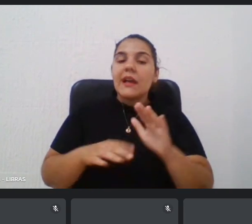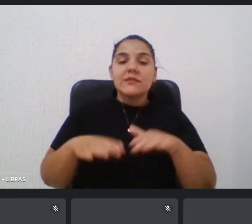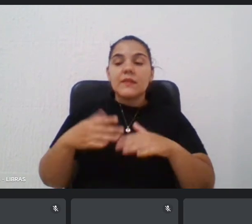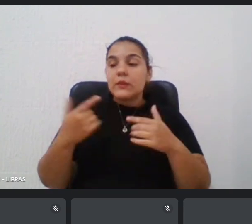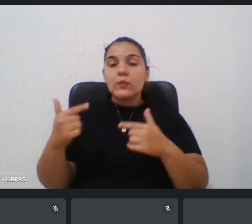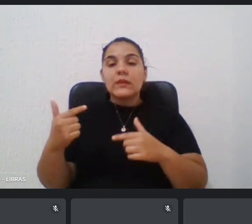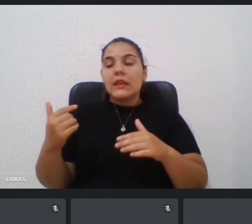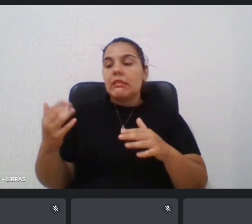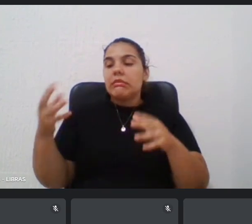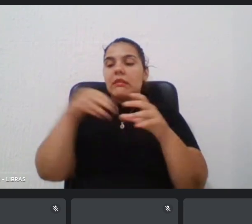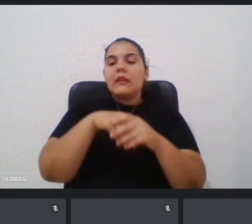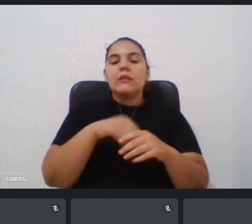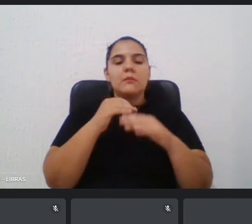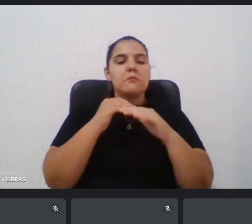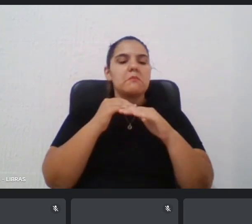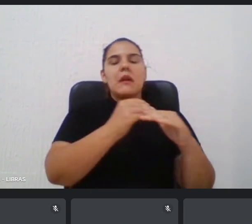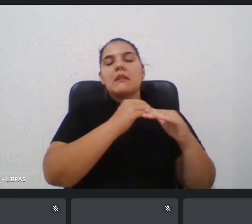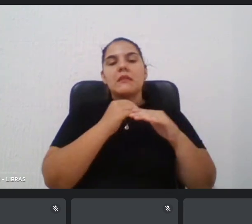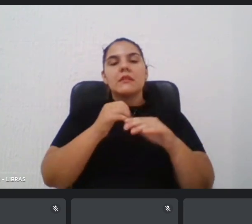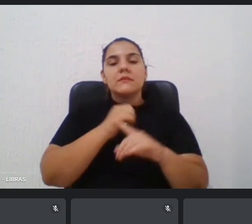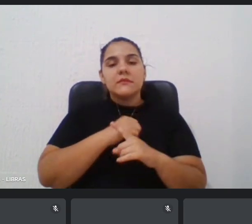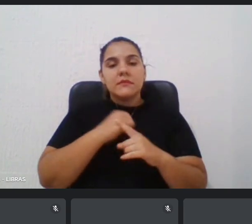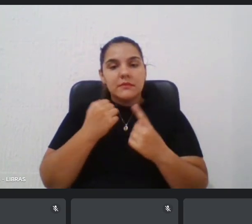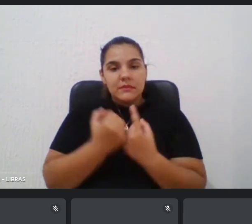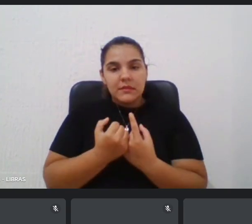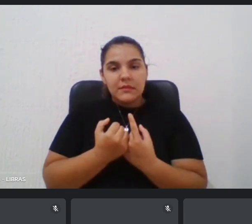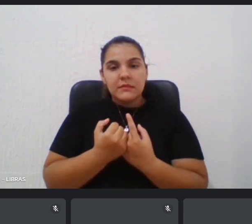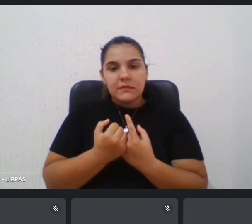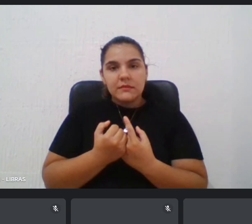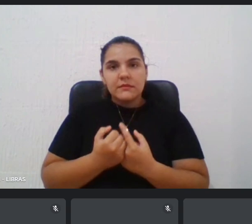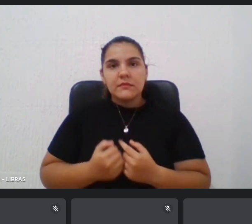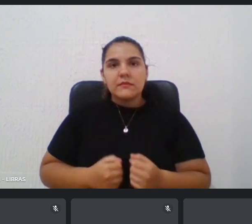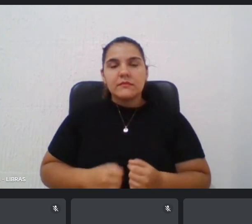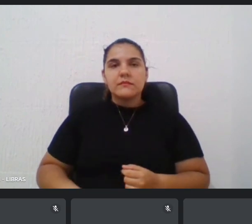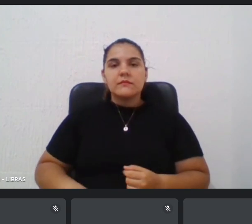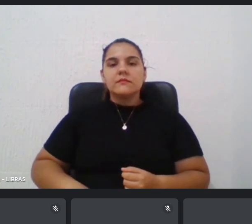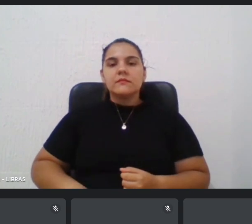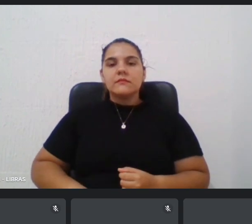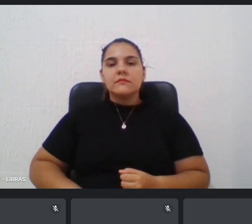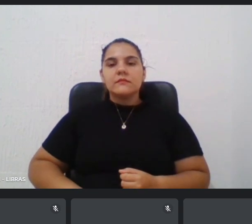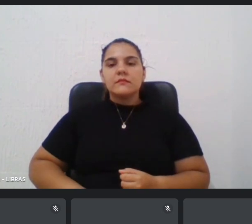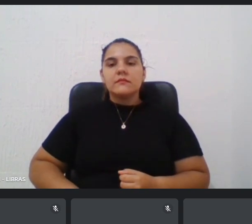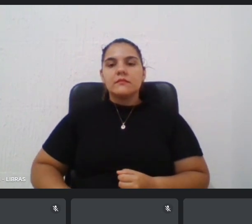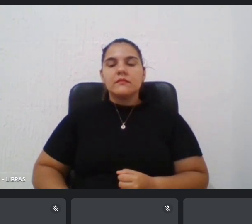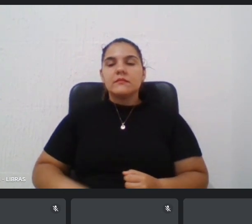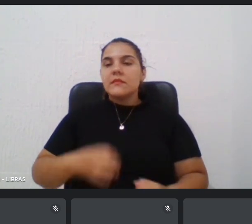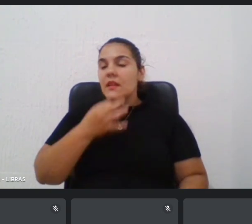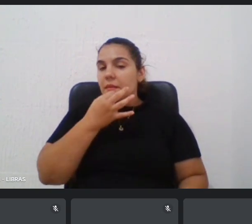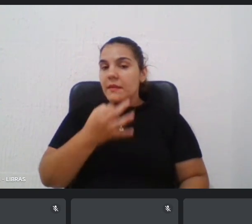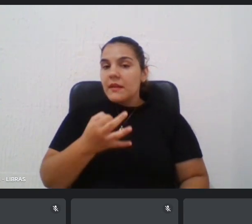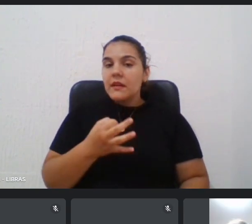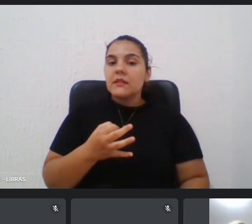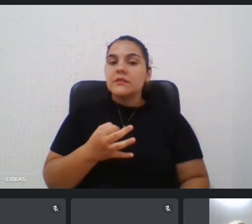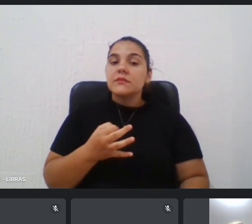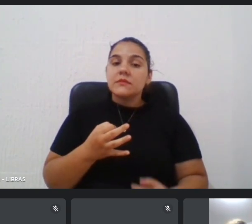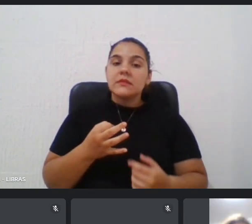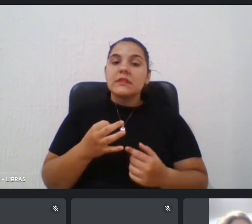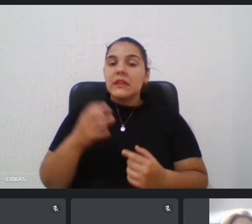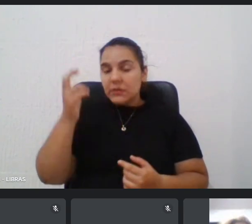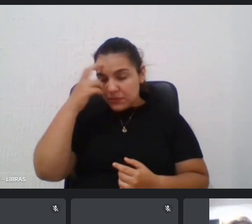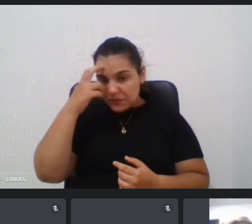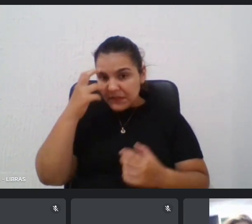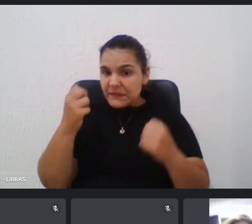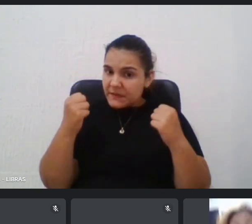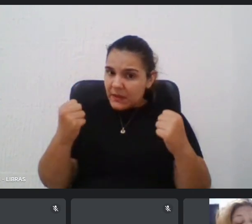cartesiano que a sociedade impõe. E eu acho que a cultura precisa entrar muito forte nisso e fazer com que reverbere